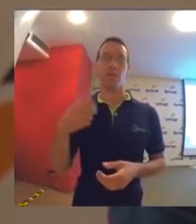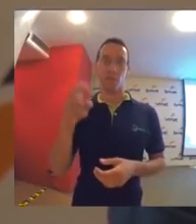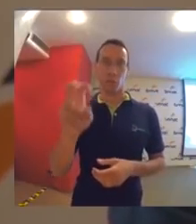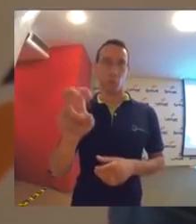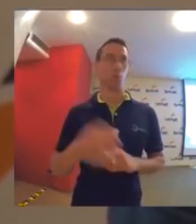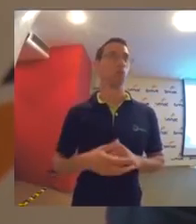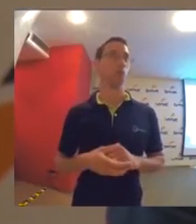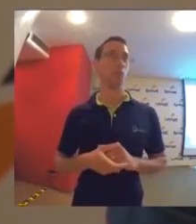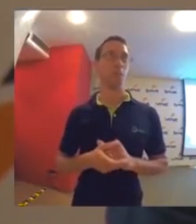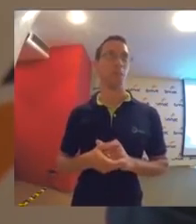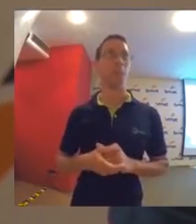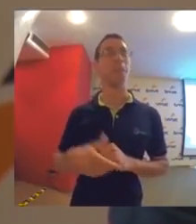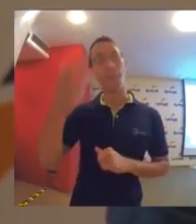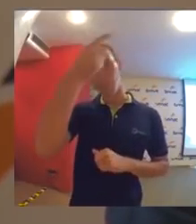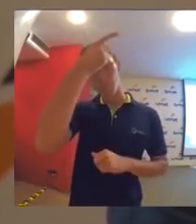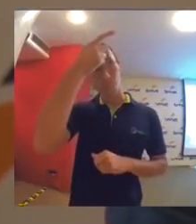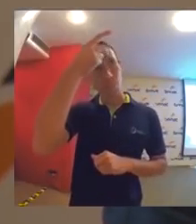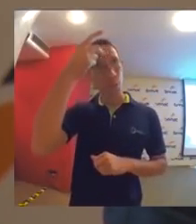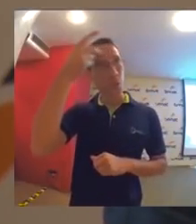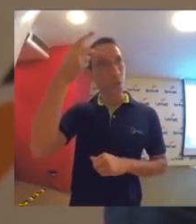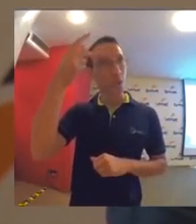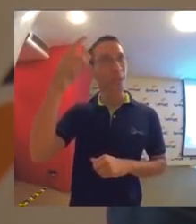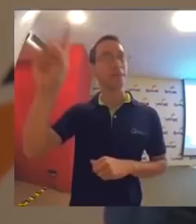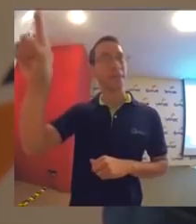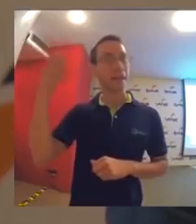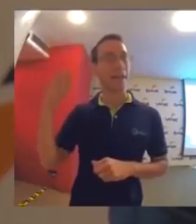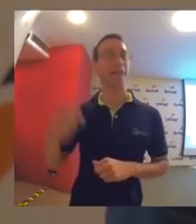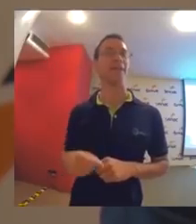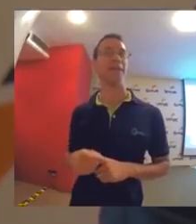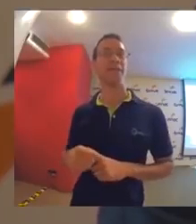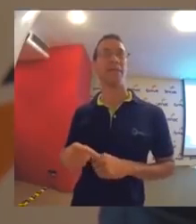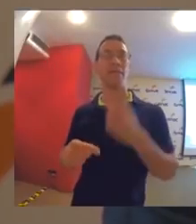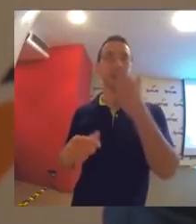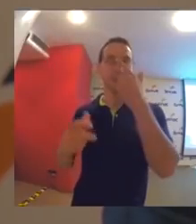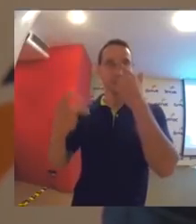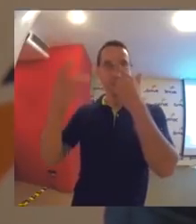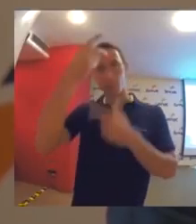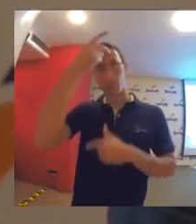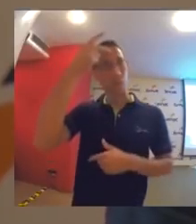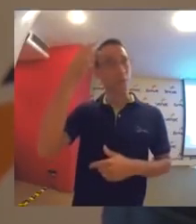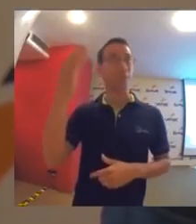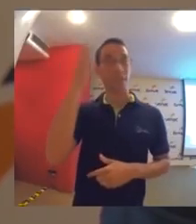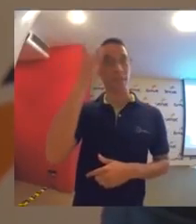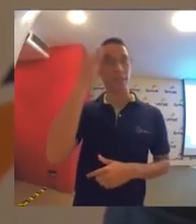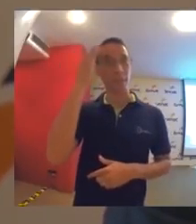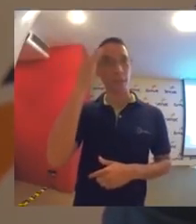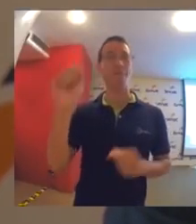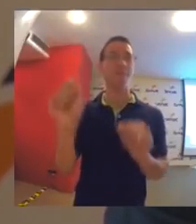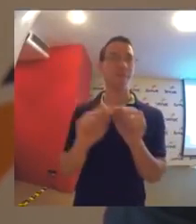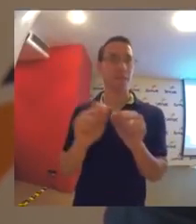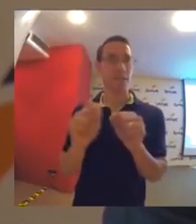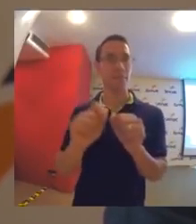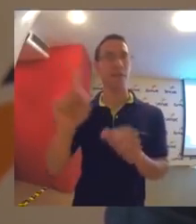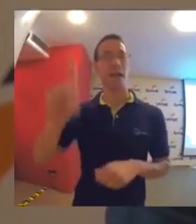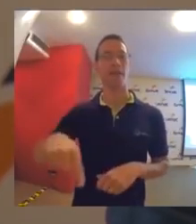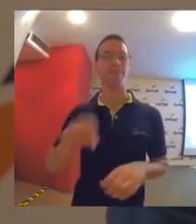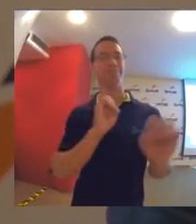partindo daquilo que as pessoas eram, daquilo que sabiam fazer, dar as suas aulas, e muito bem.